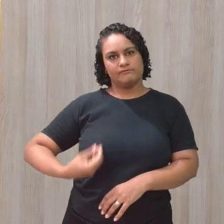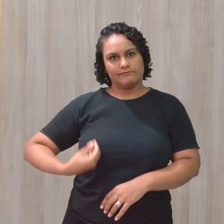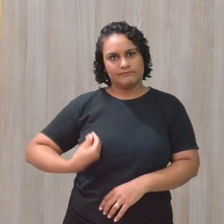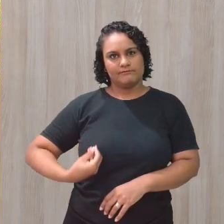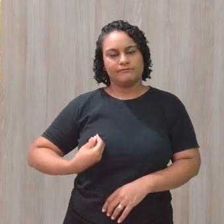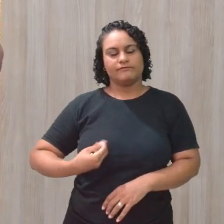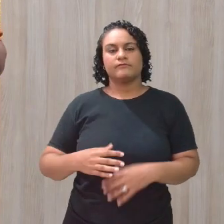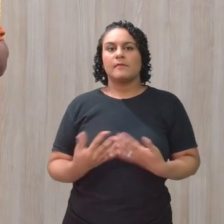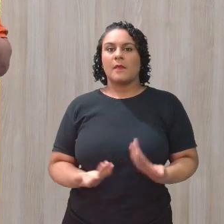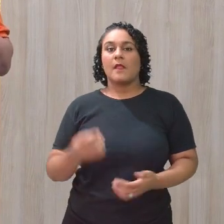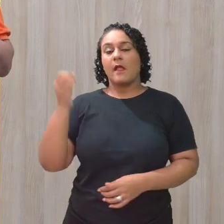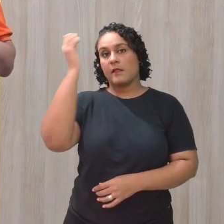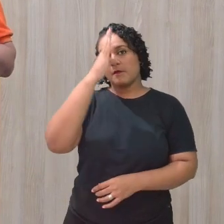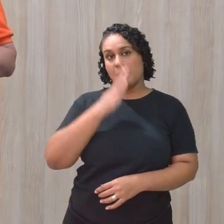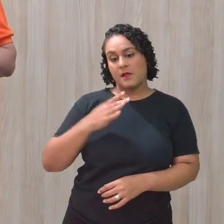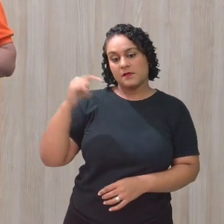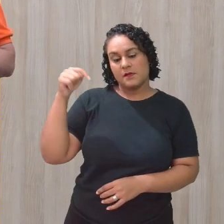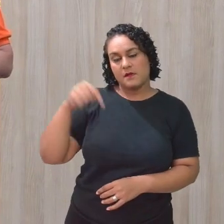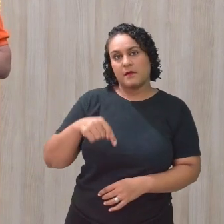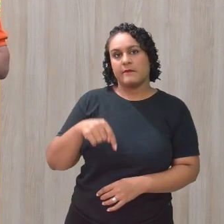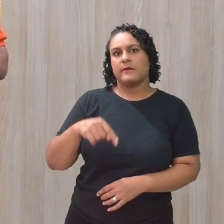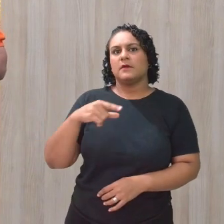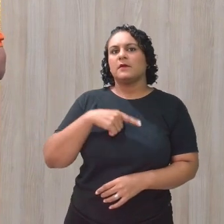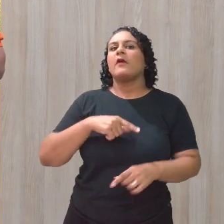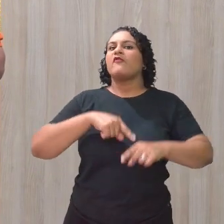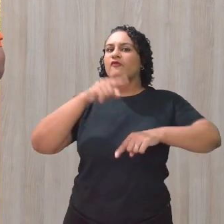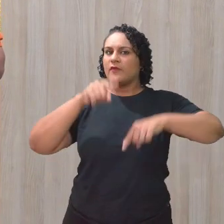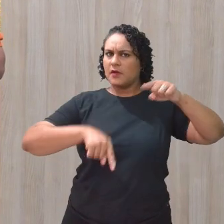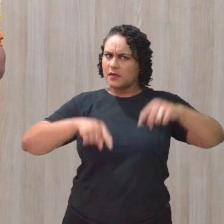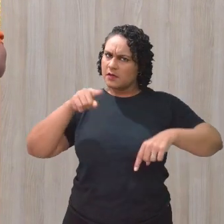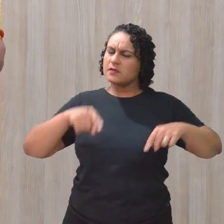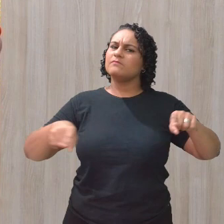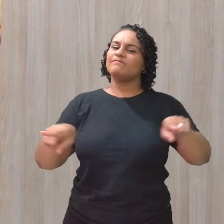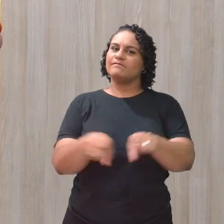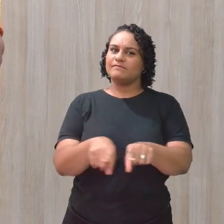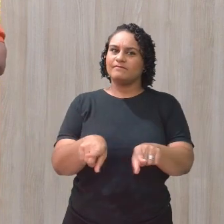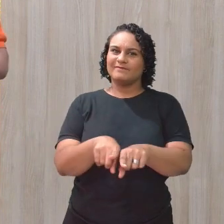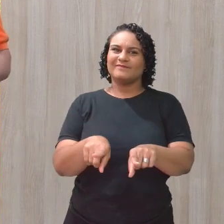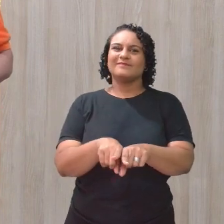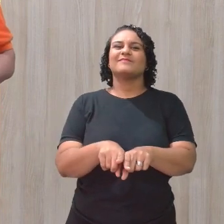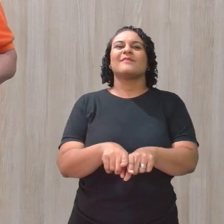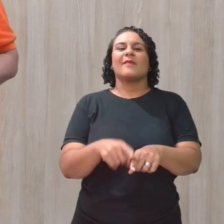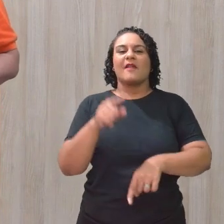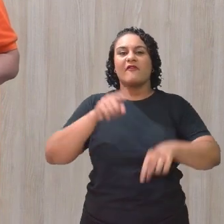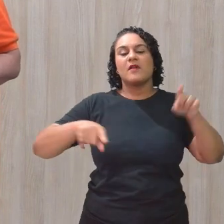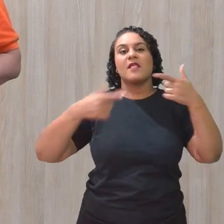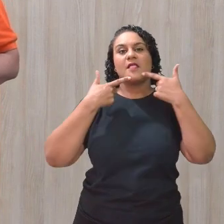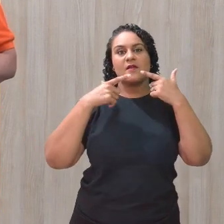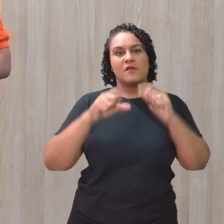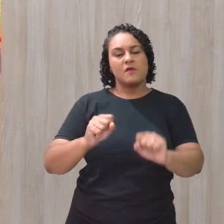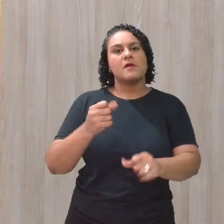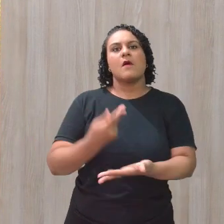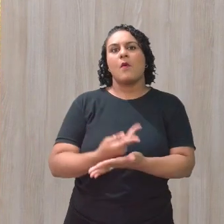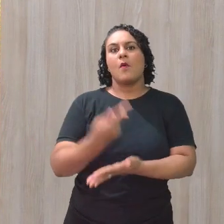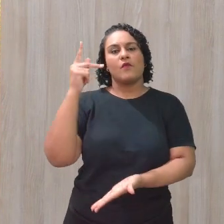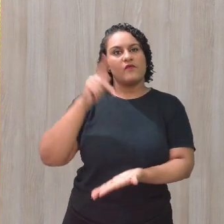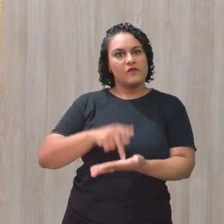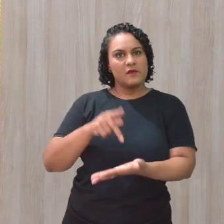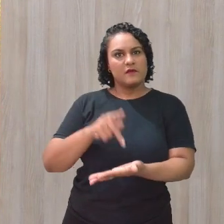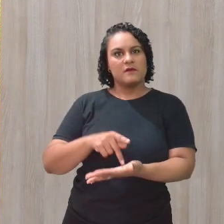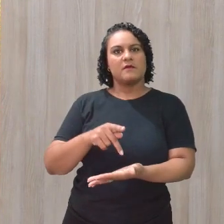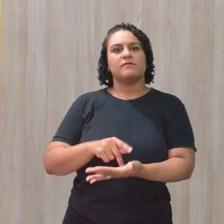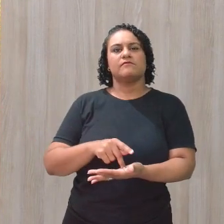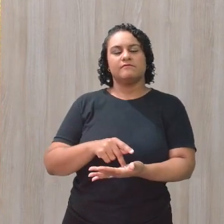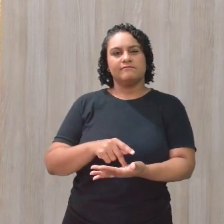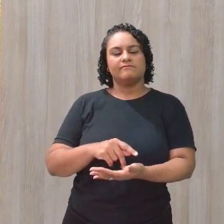aí aqui dentro do Brasil também existem variações, né? Essa variação linguística acontece e é